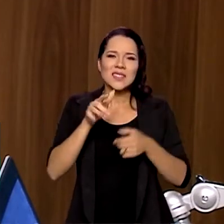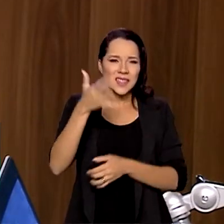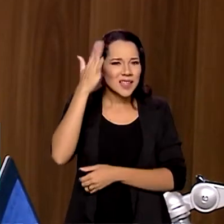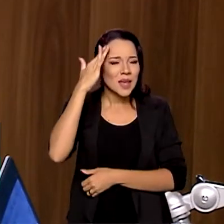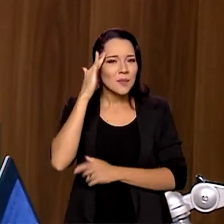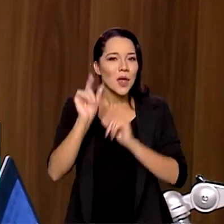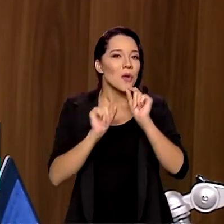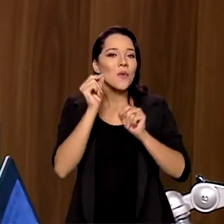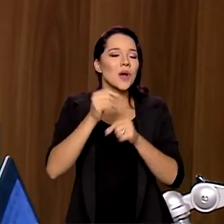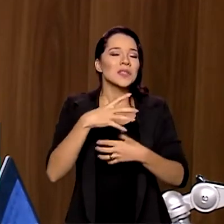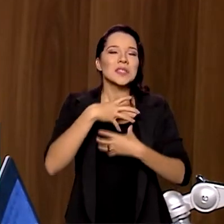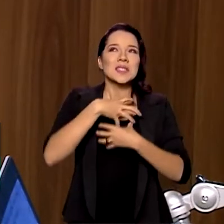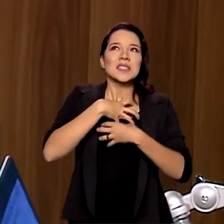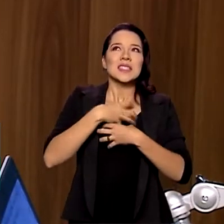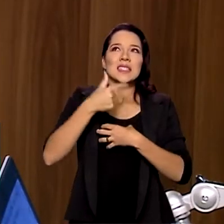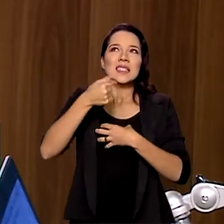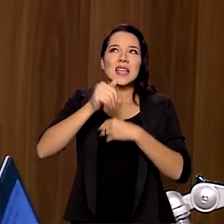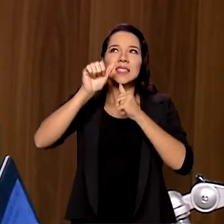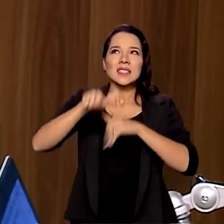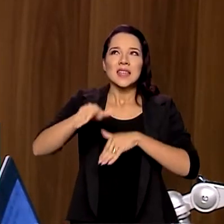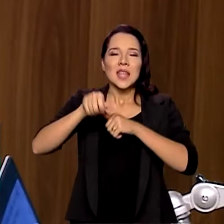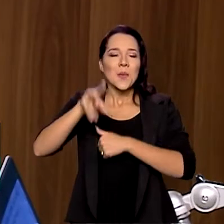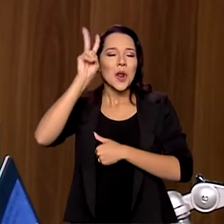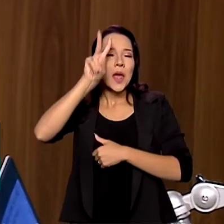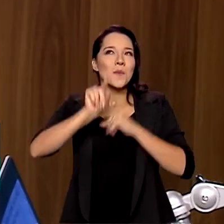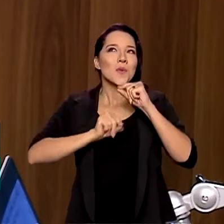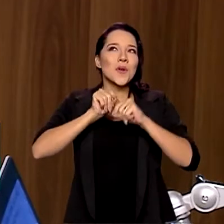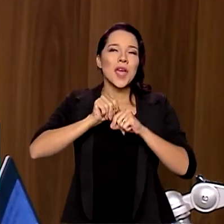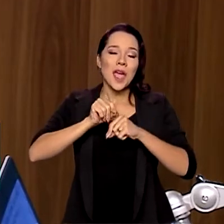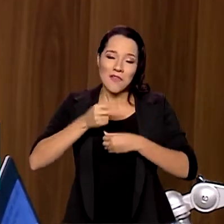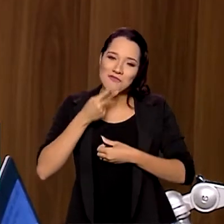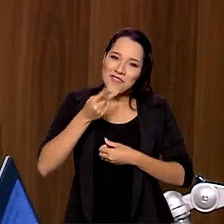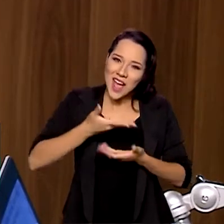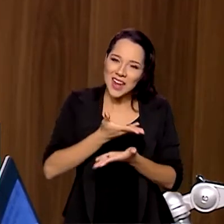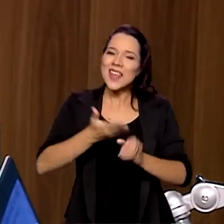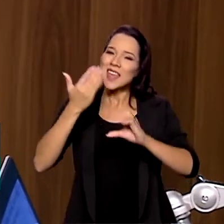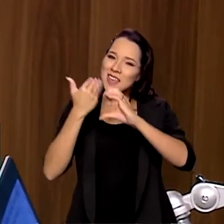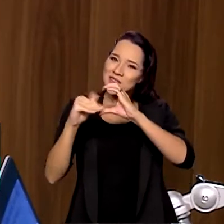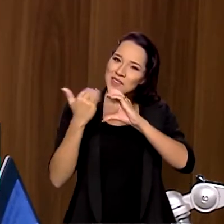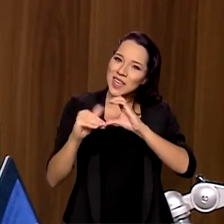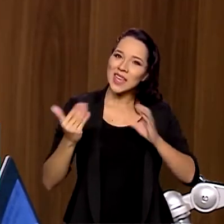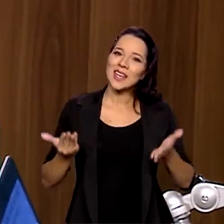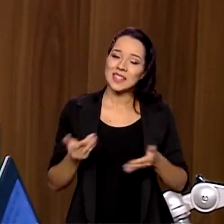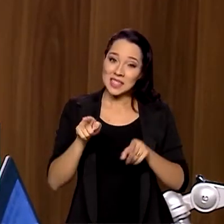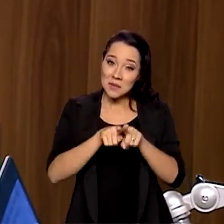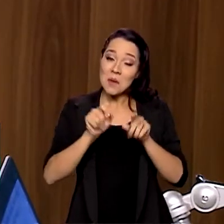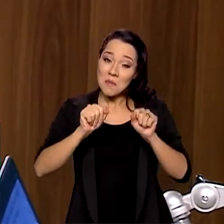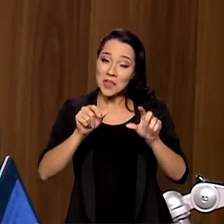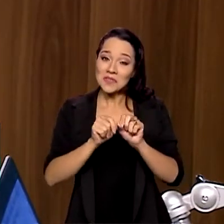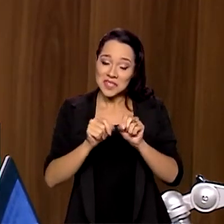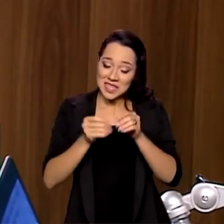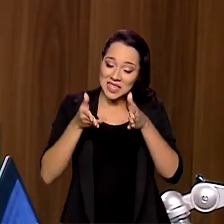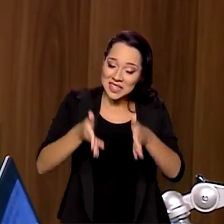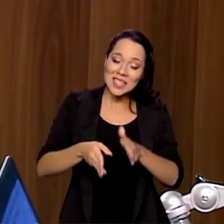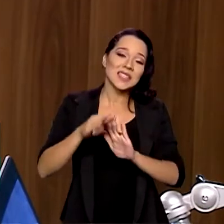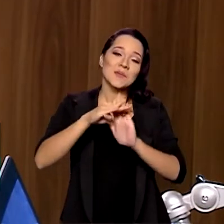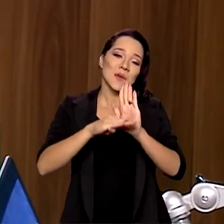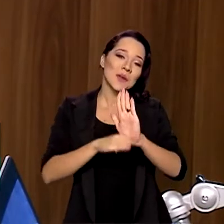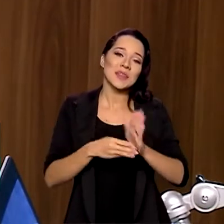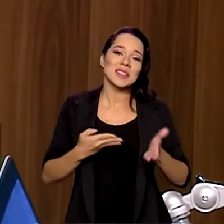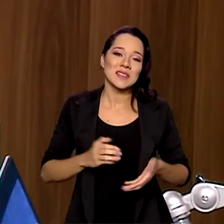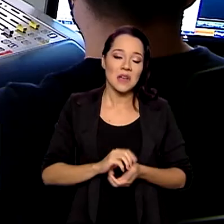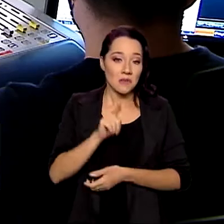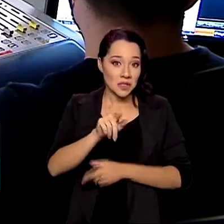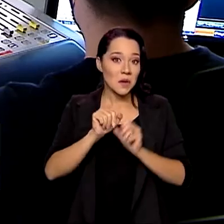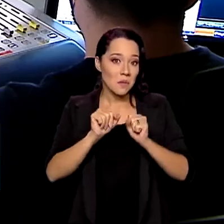saber qual é o sentimento que o 7 de setembro traz para você. Manda para gente, que aí você também vai poder fazer parte da nossa cobertura.